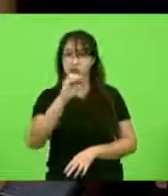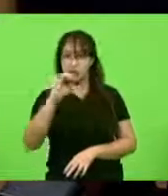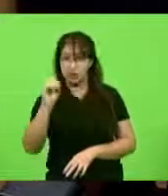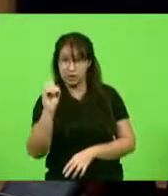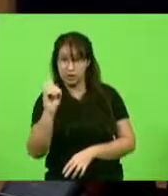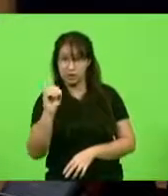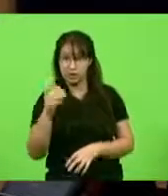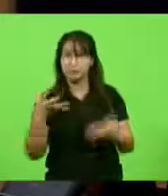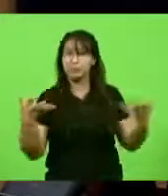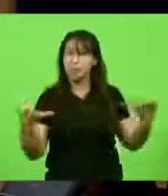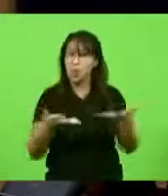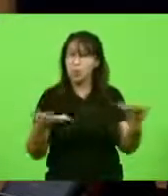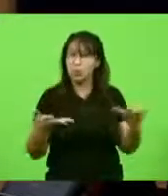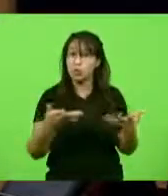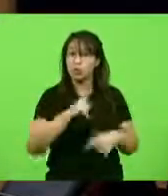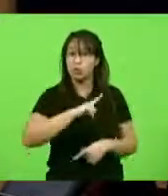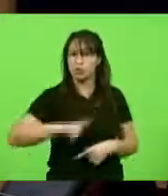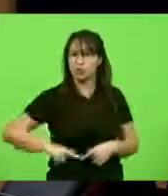Hoje, o governo federal